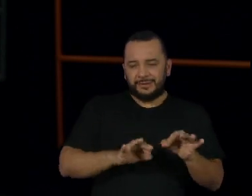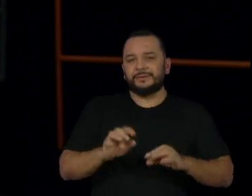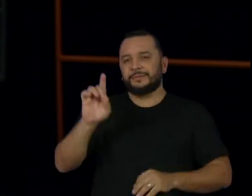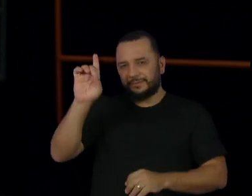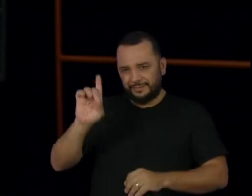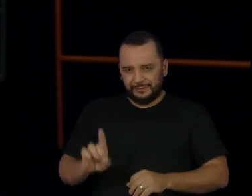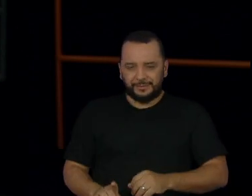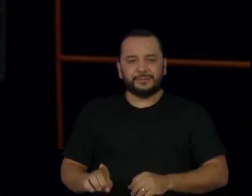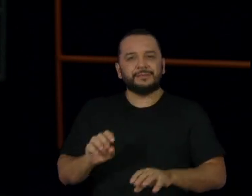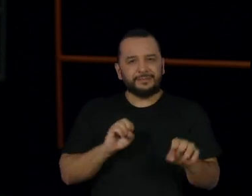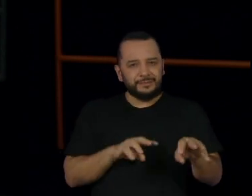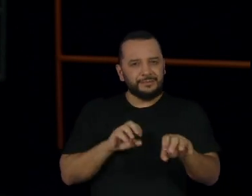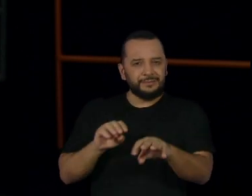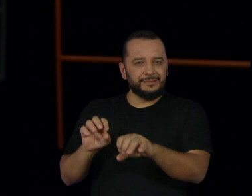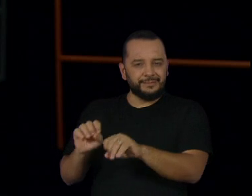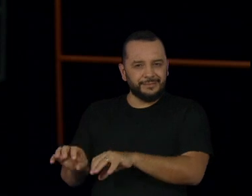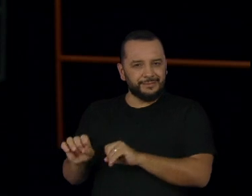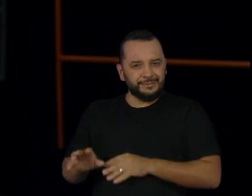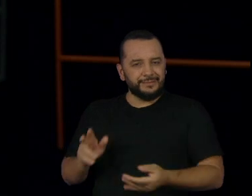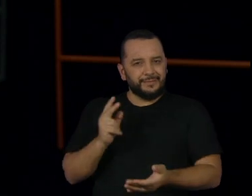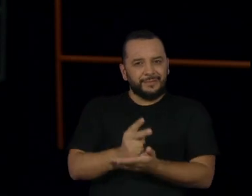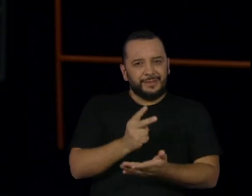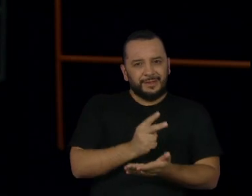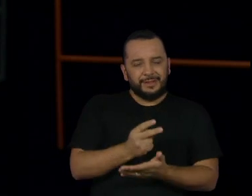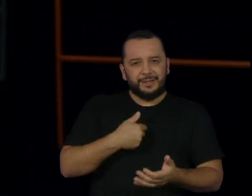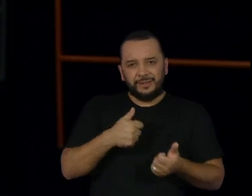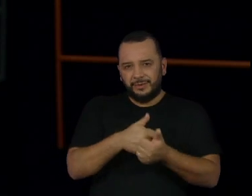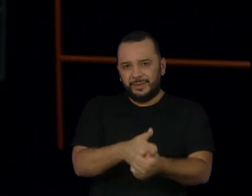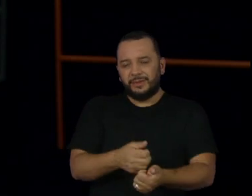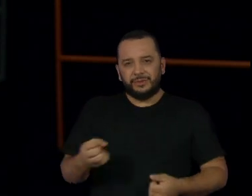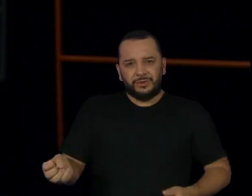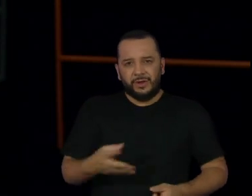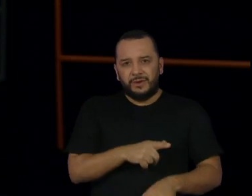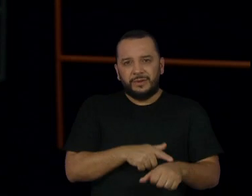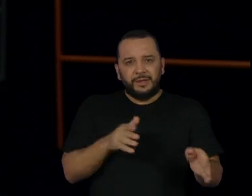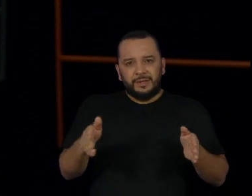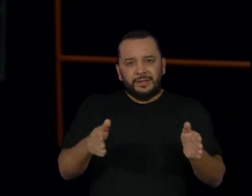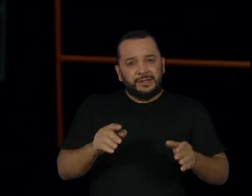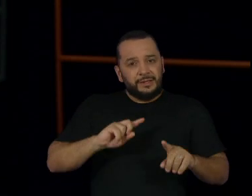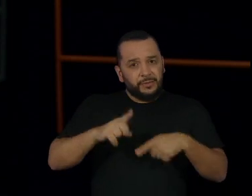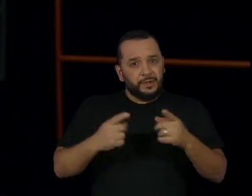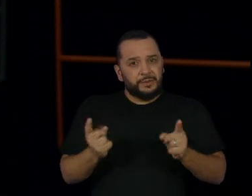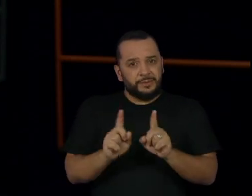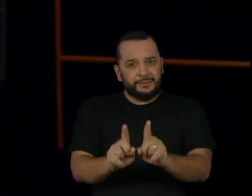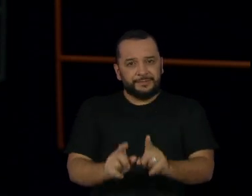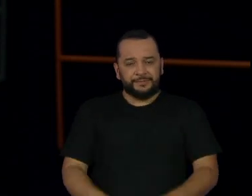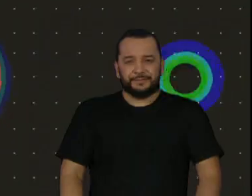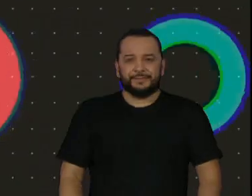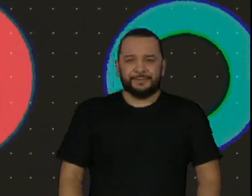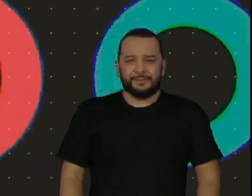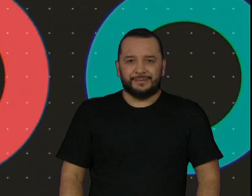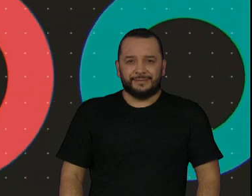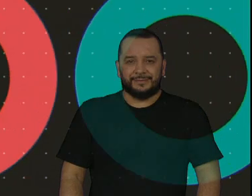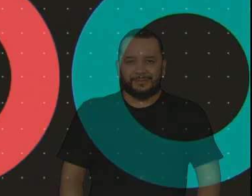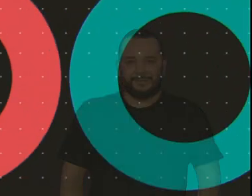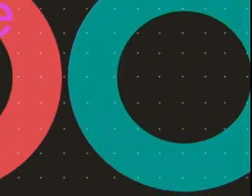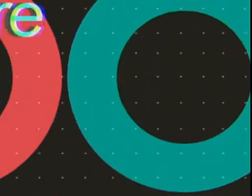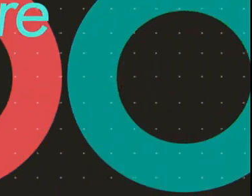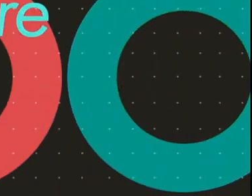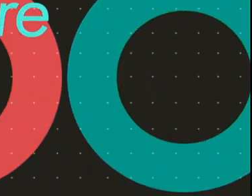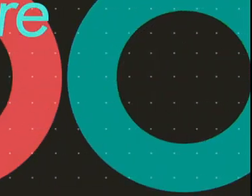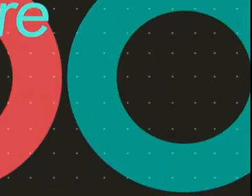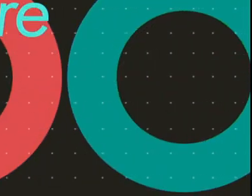dirigia, lecionava, sempre cuidando de acompanhar os novos tempos. Já já, no próximo bloco.